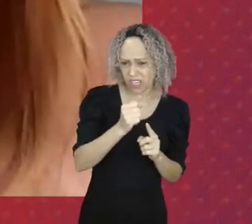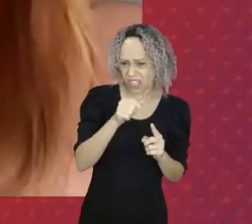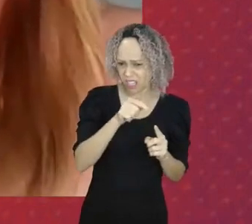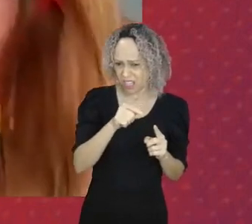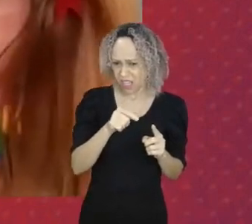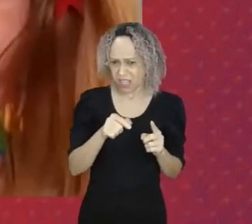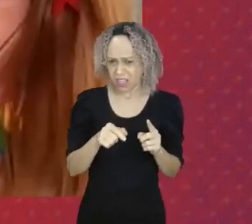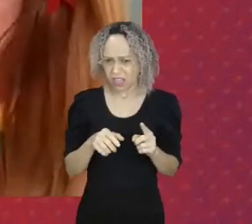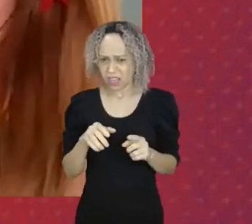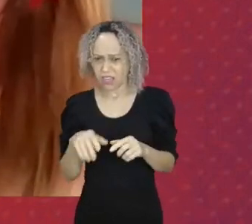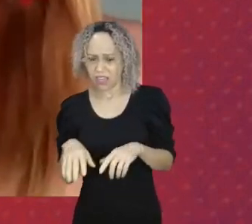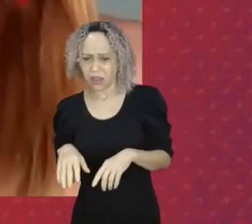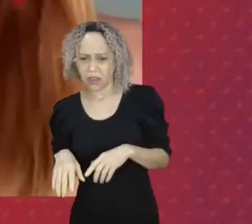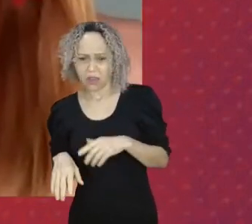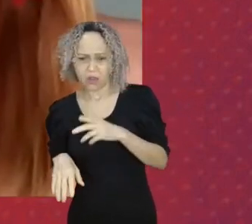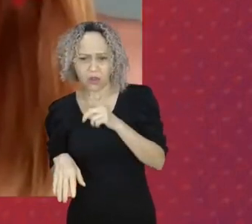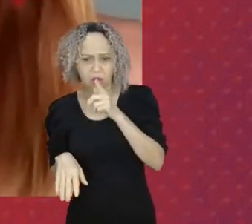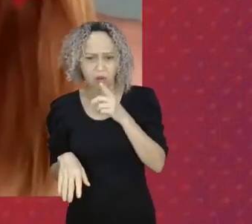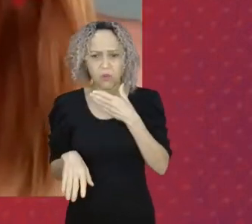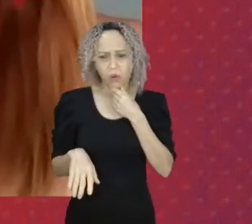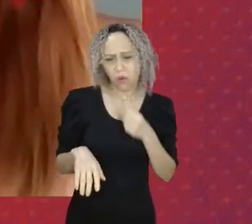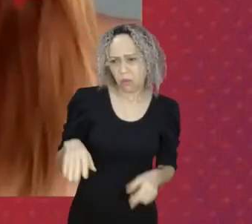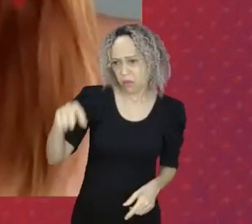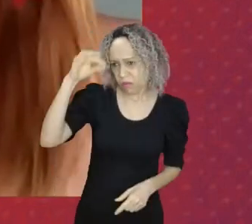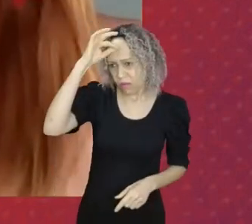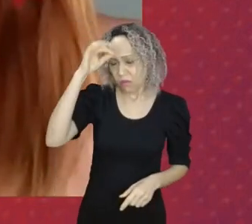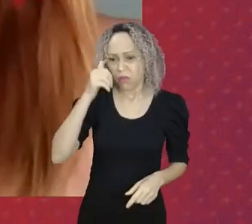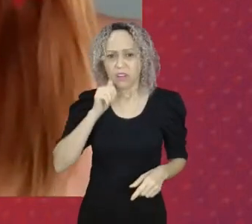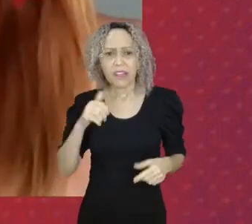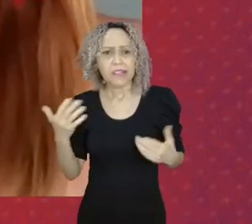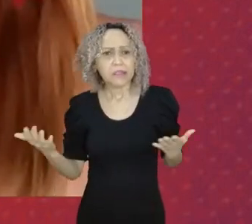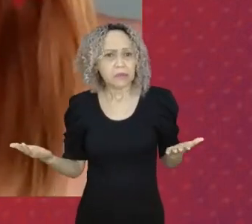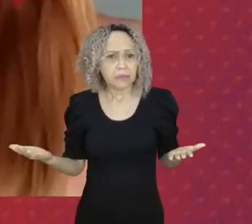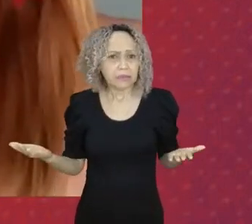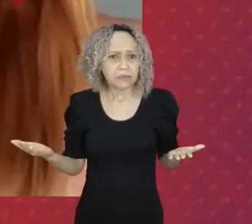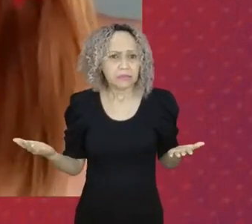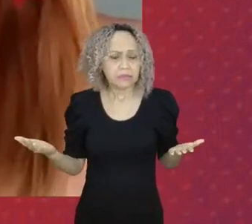elas têm necessariamente que